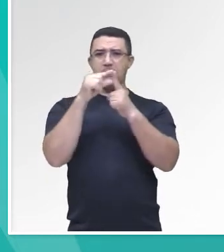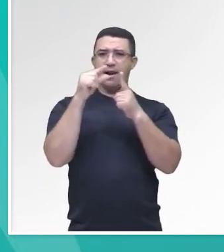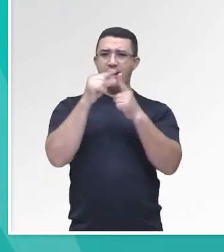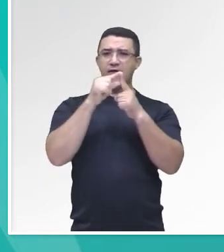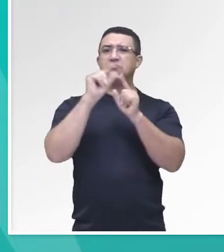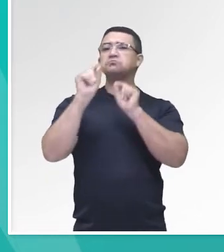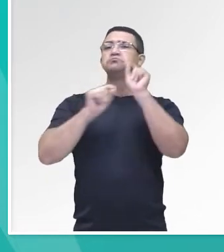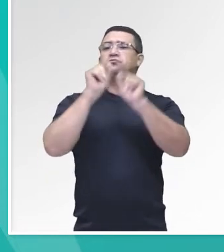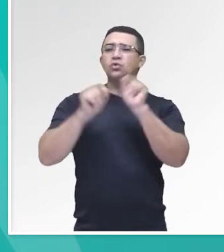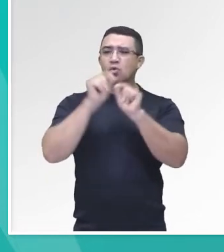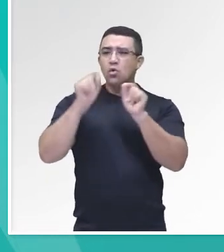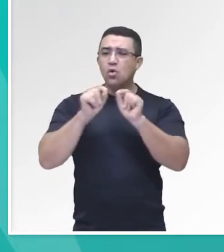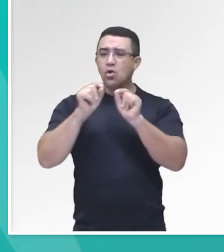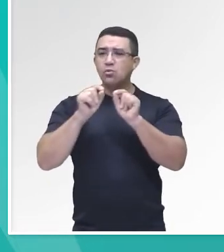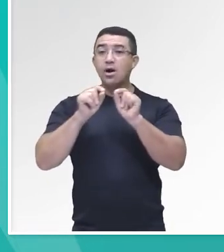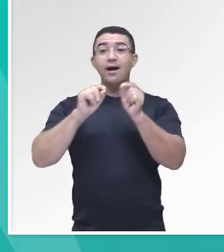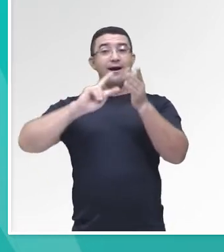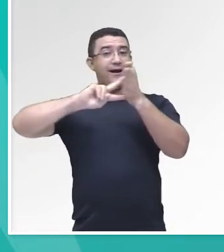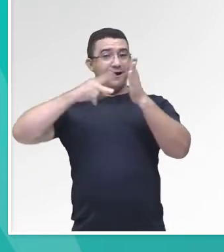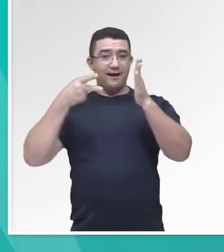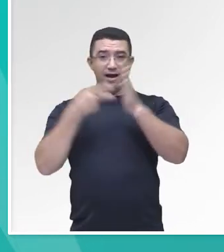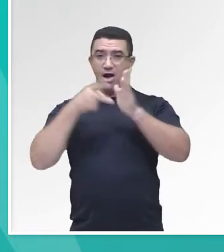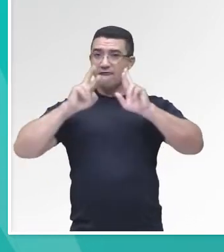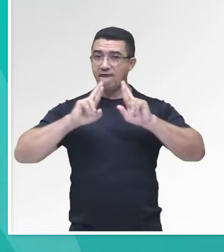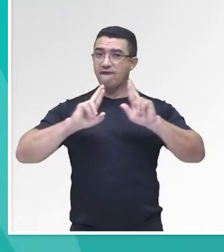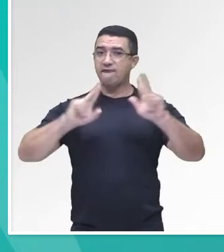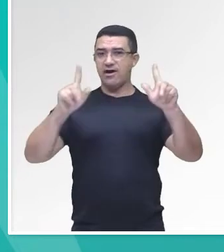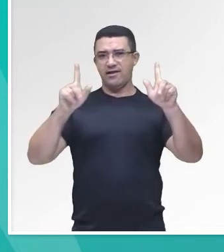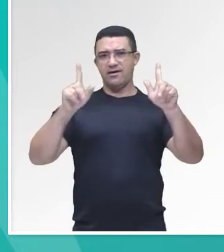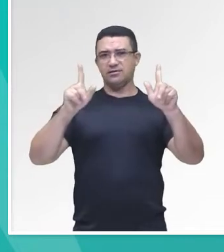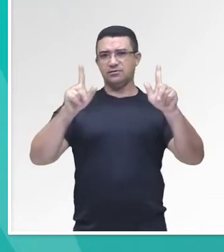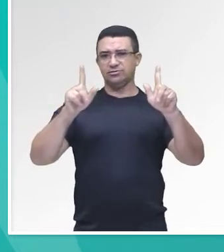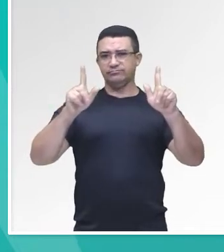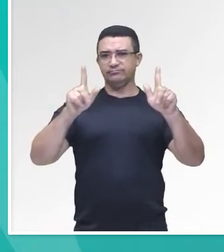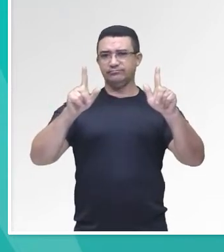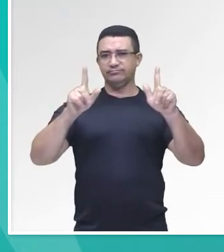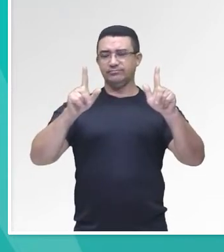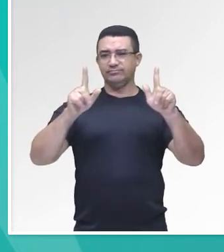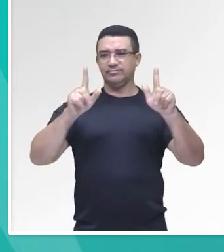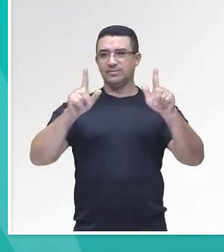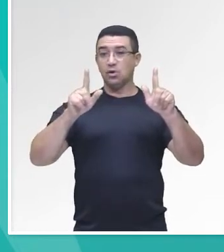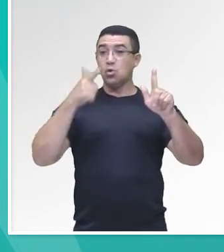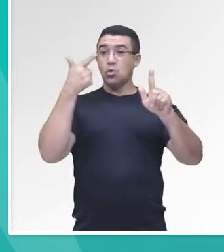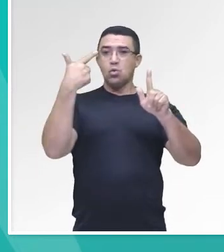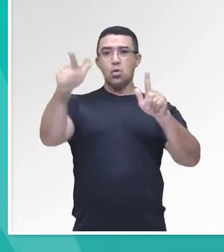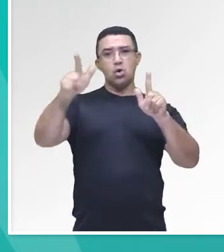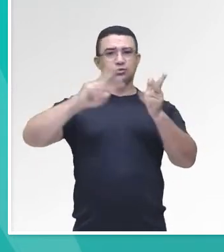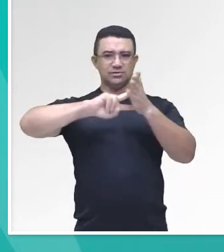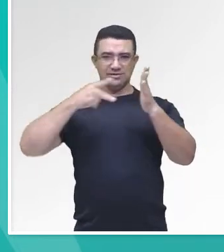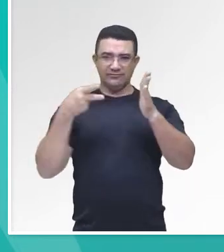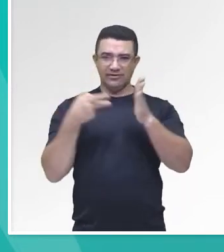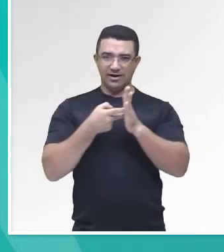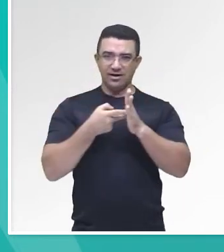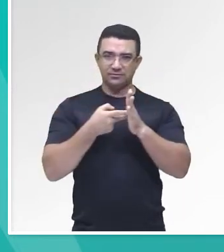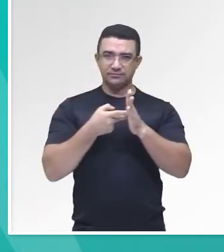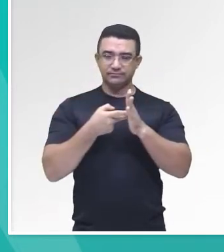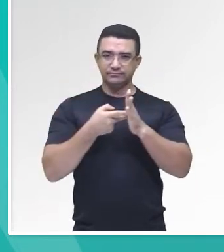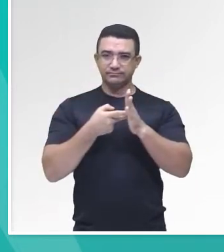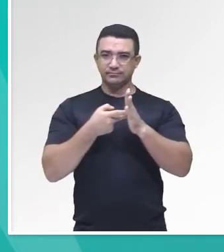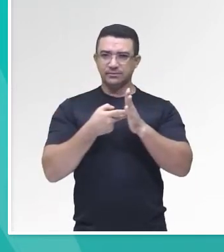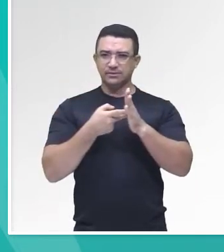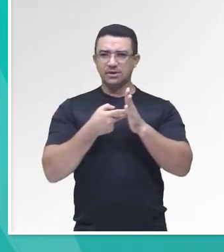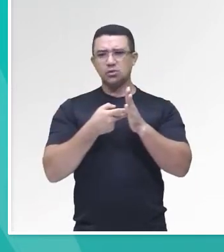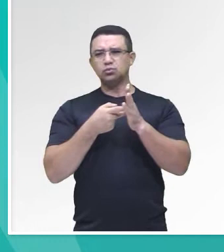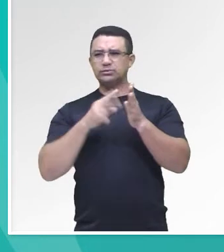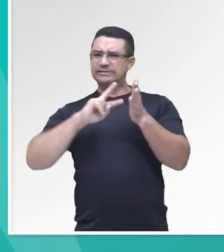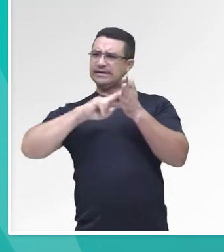sentido diferente, ó, diferente daquele que lhe é comum, né? O sentido